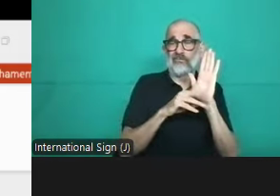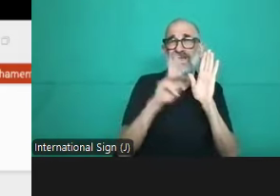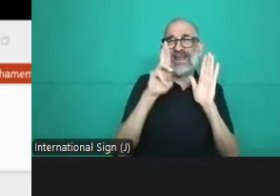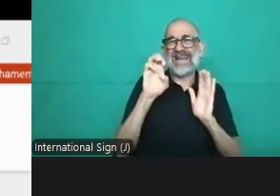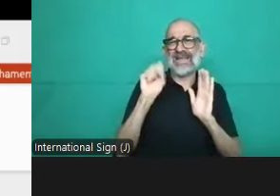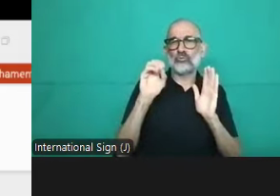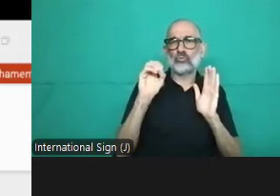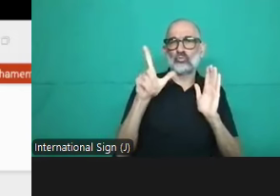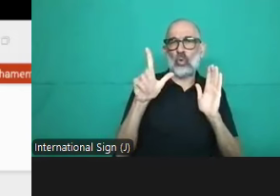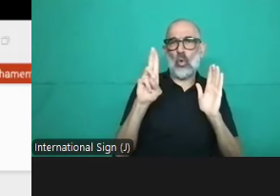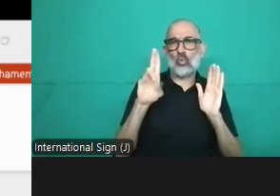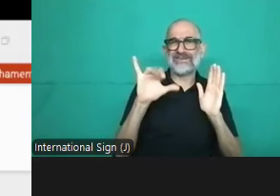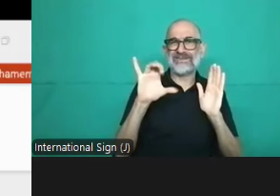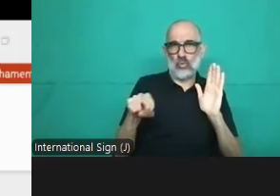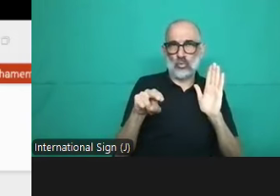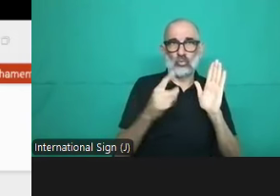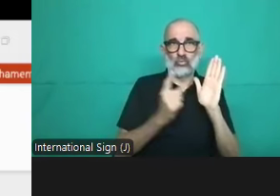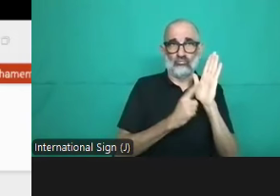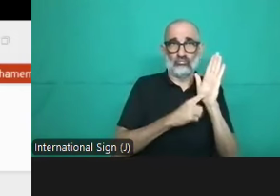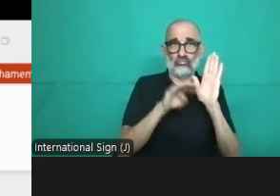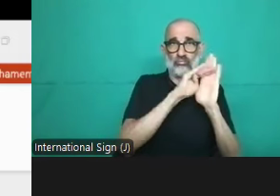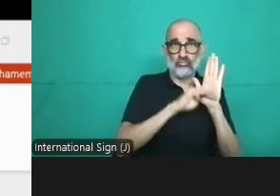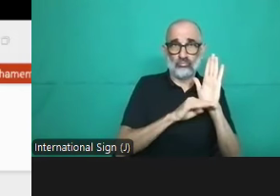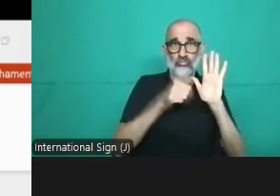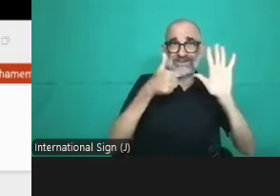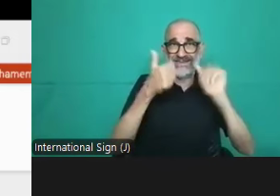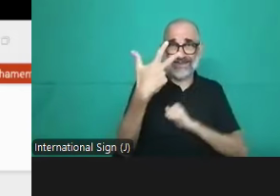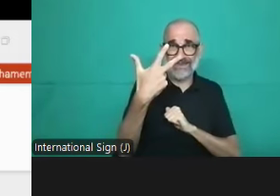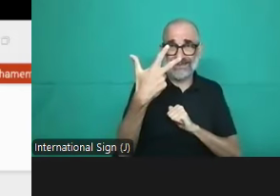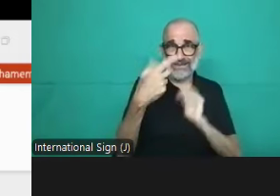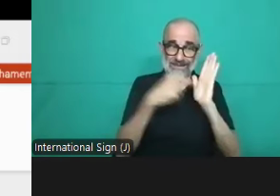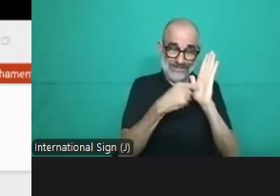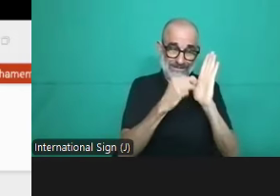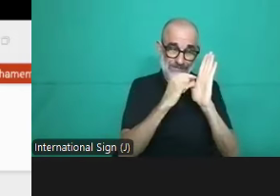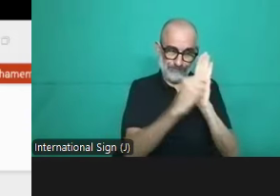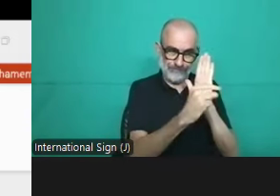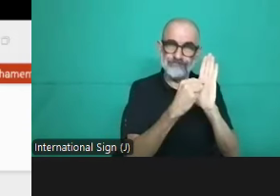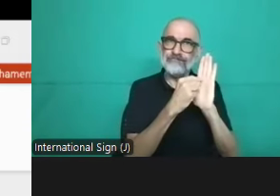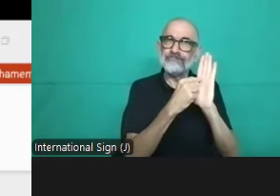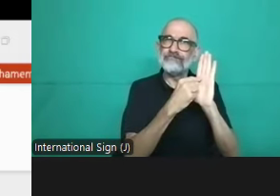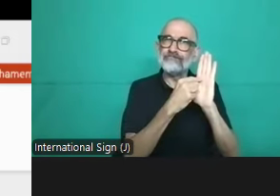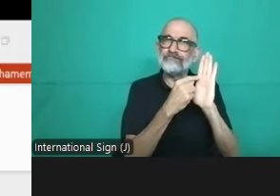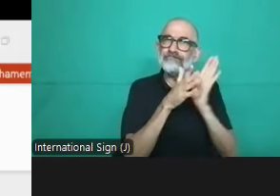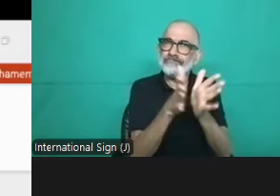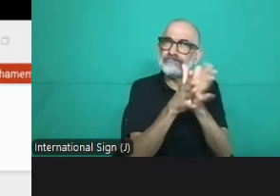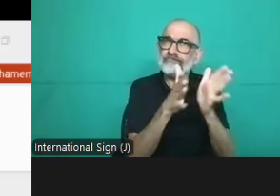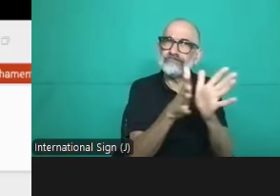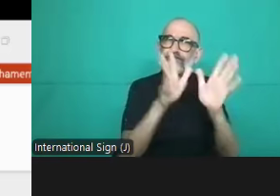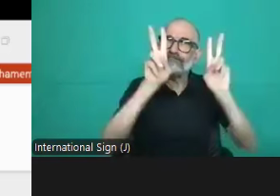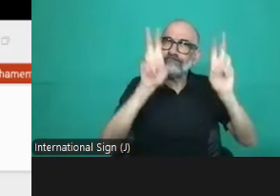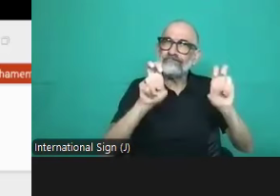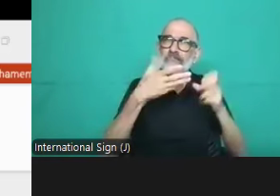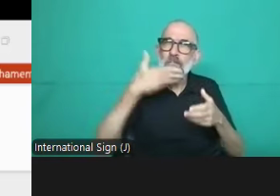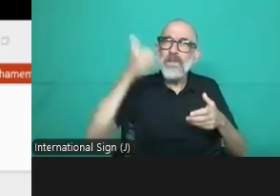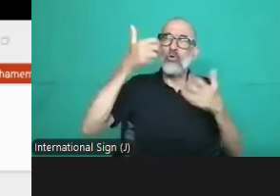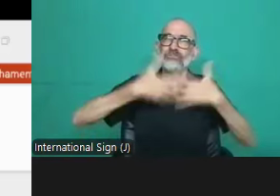de atendimento de saúde, e essa patient regulamentação safety inclui a actions segurança, and as the best ações para a segurança practices, do as paciente, well ajudar as as the melhores